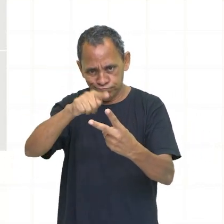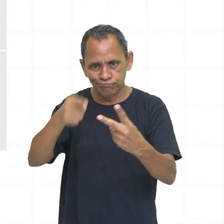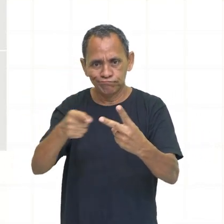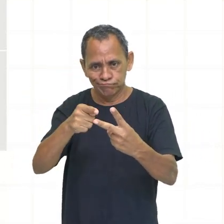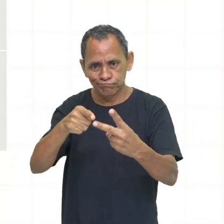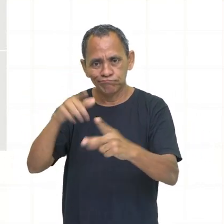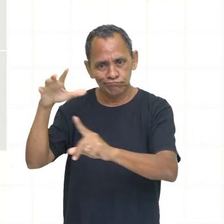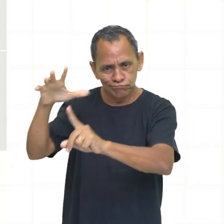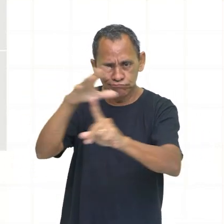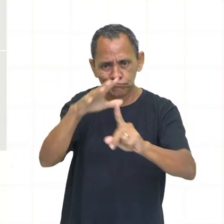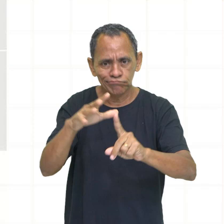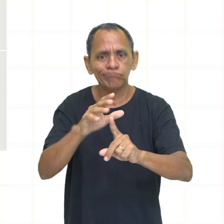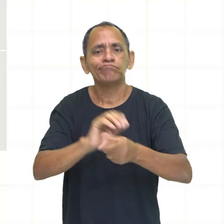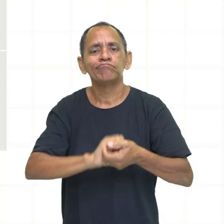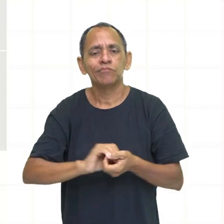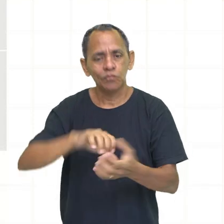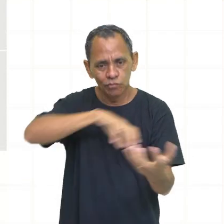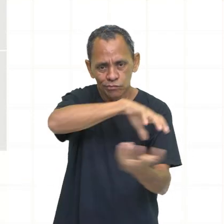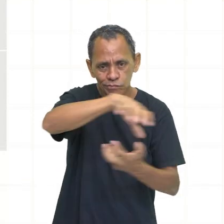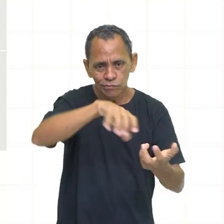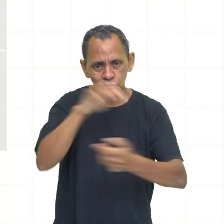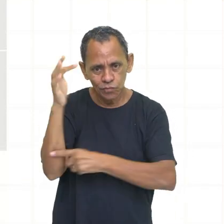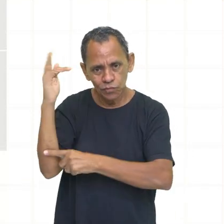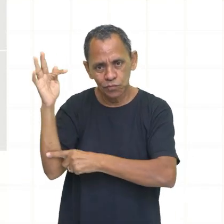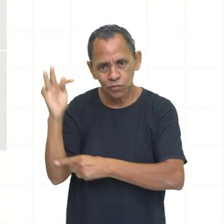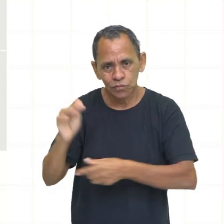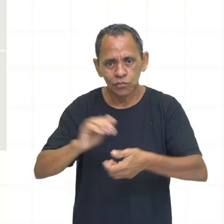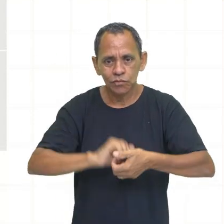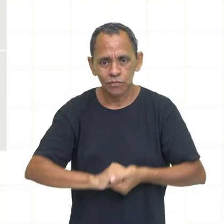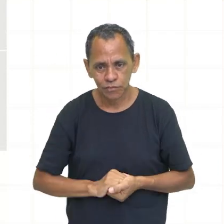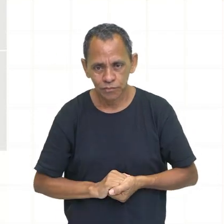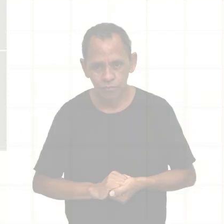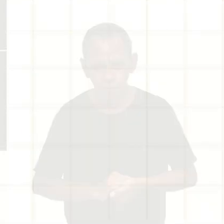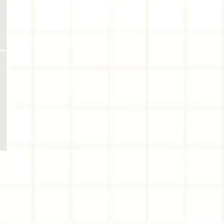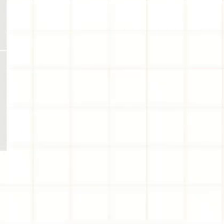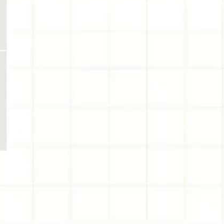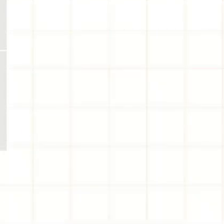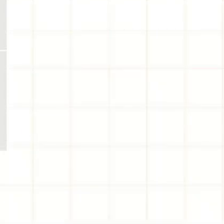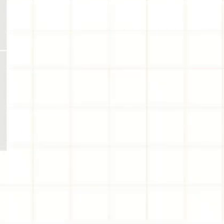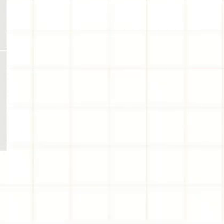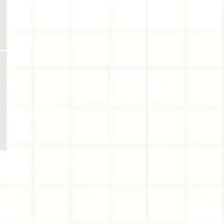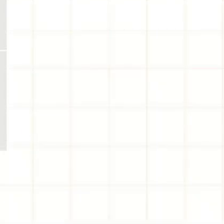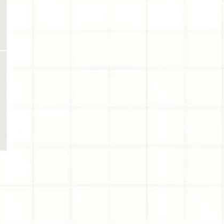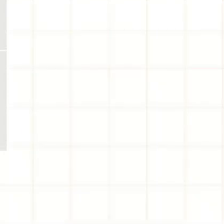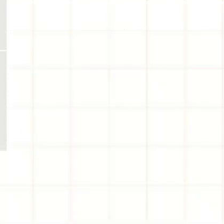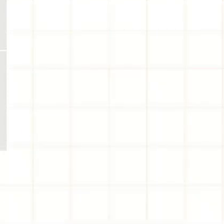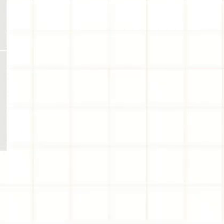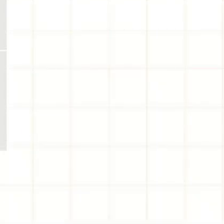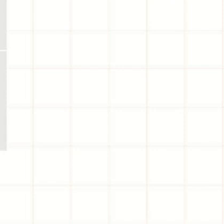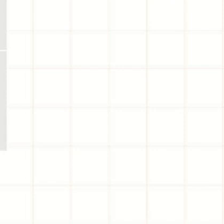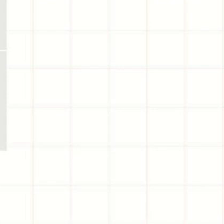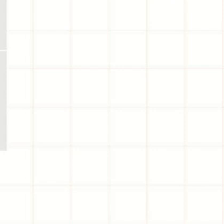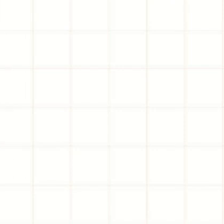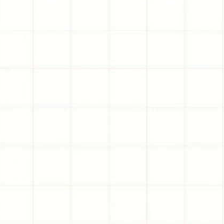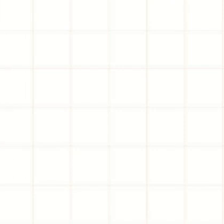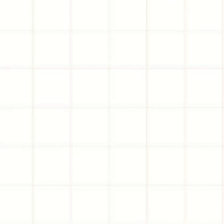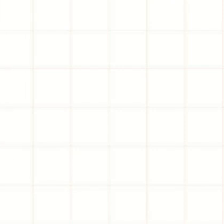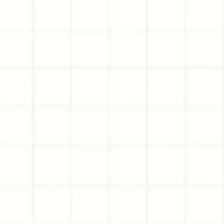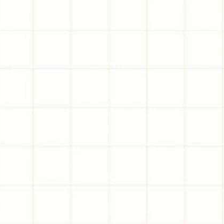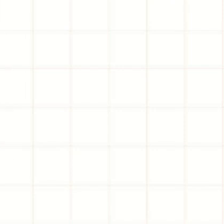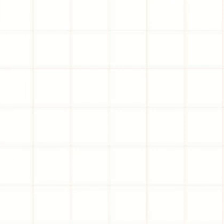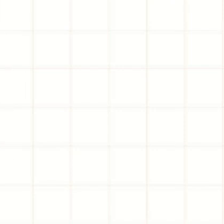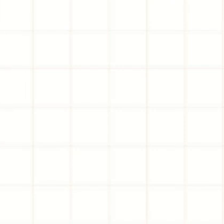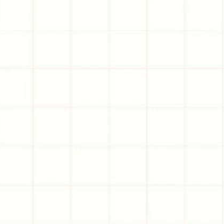duas motivações para a Revolução Federalista. Continuando aí as nossas comparações,